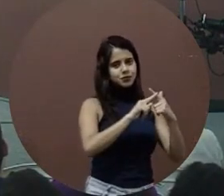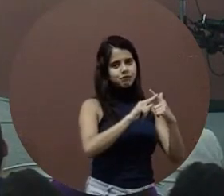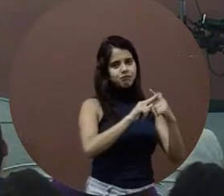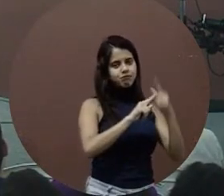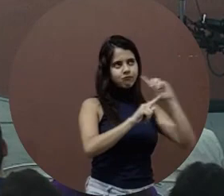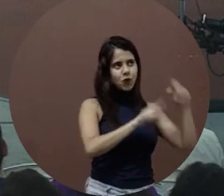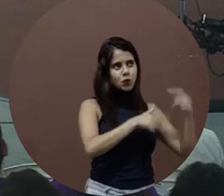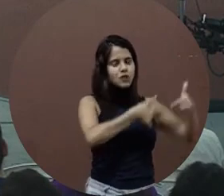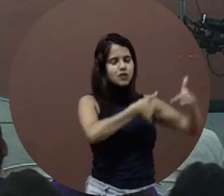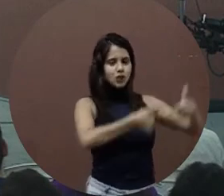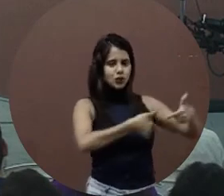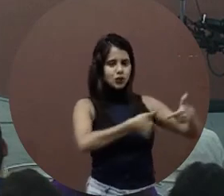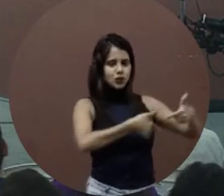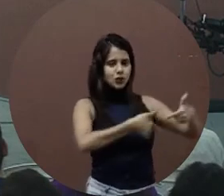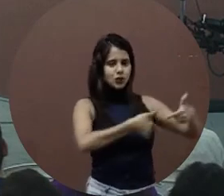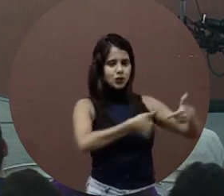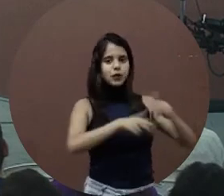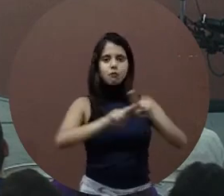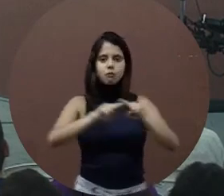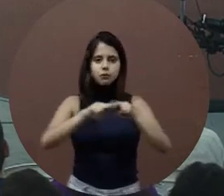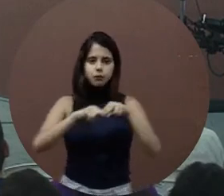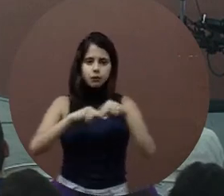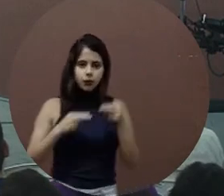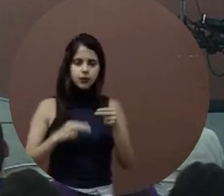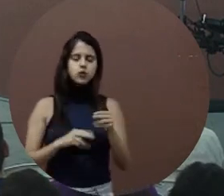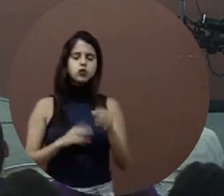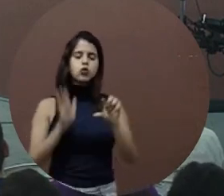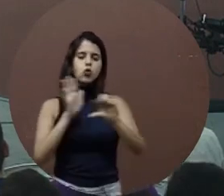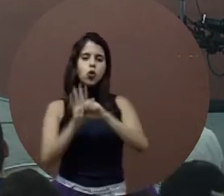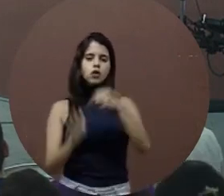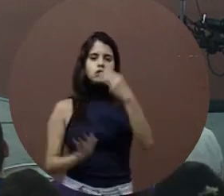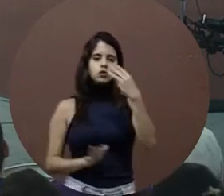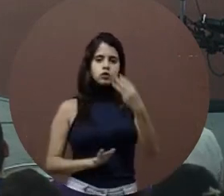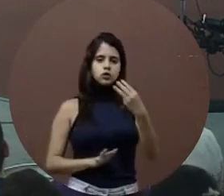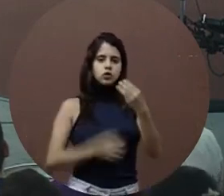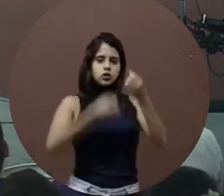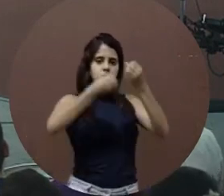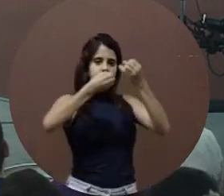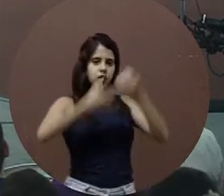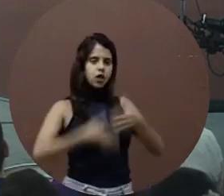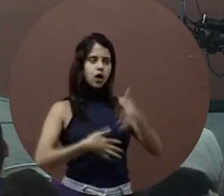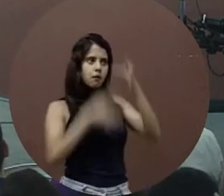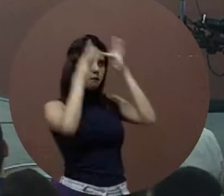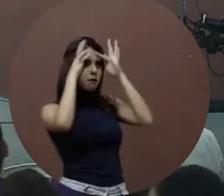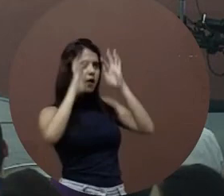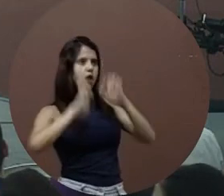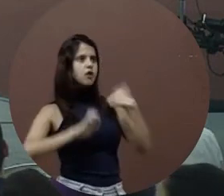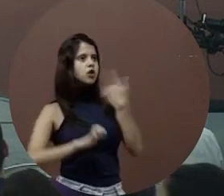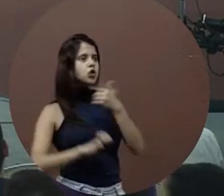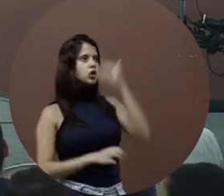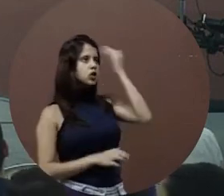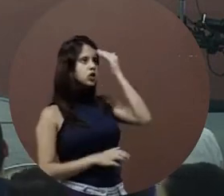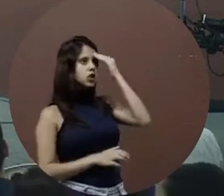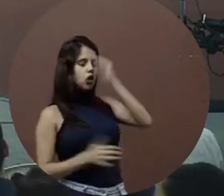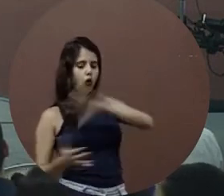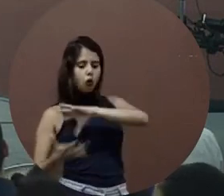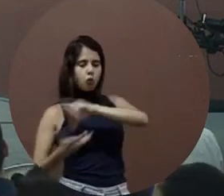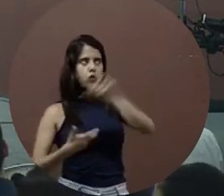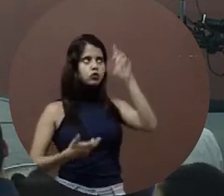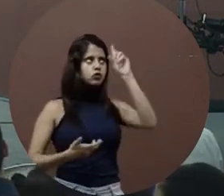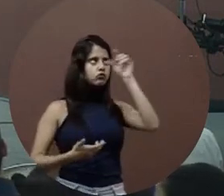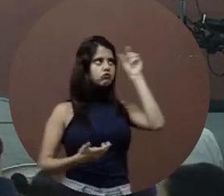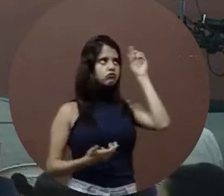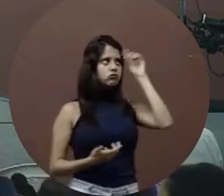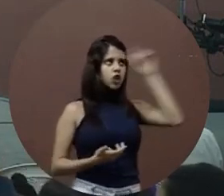É por isso que o verso 3 ele vai dizer: pela fé entendemos que o universo foi formado pela palavra de Deus, de maneira que o